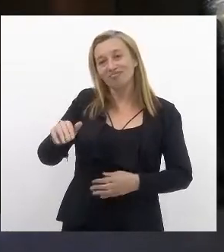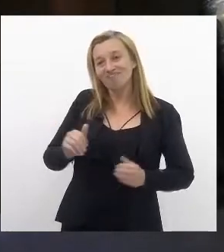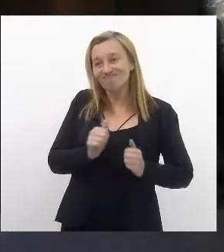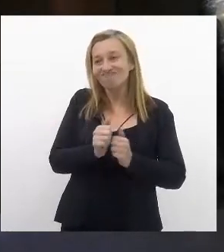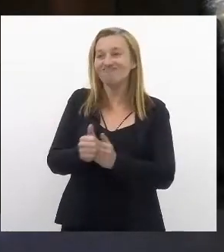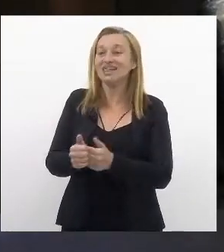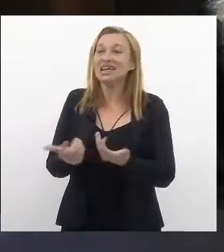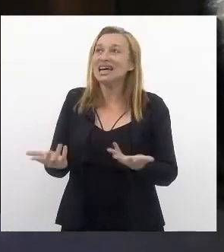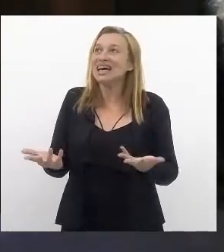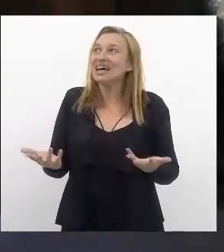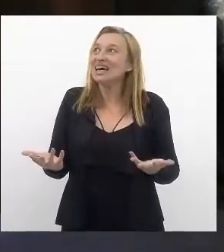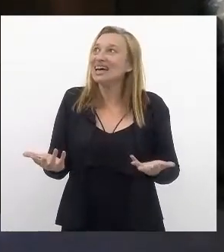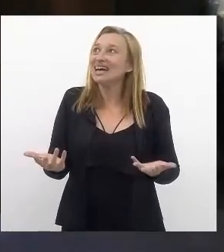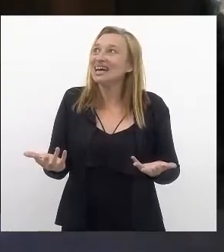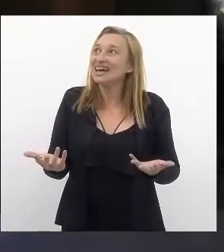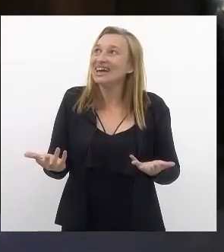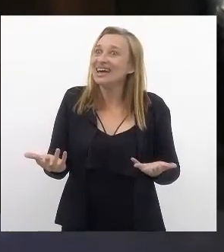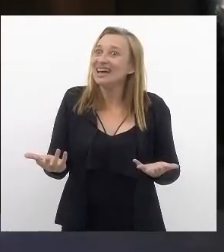para além